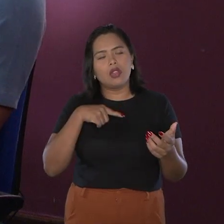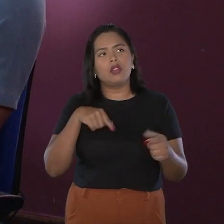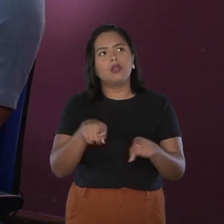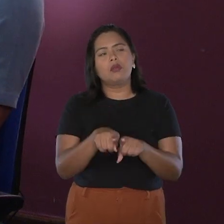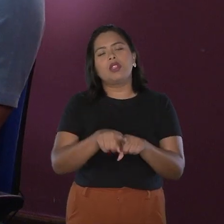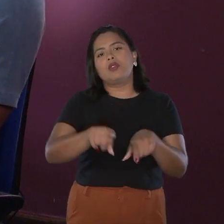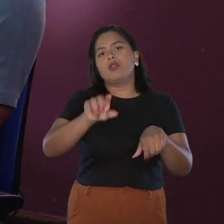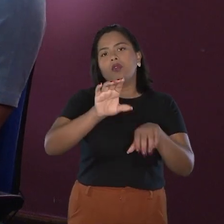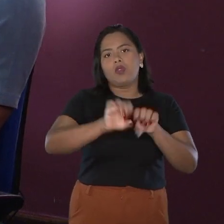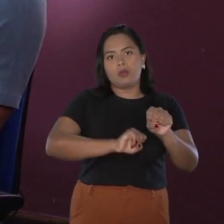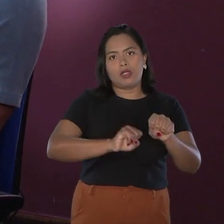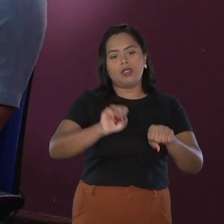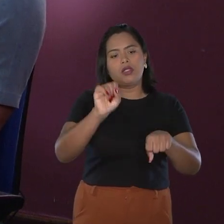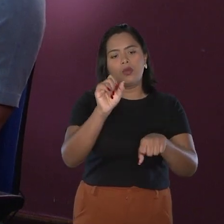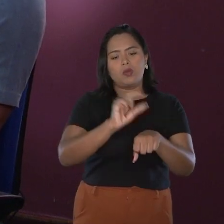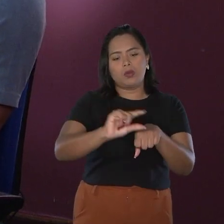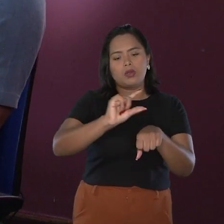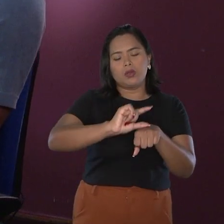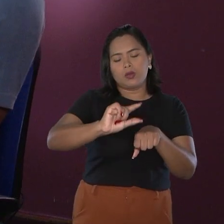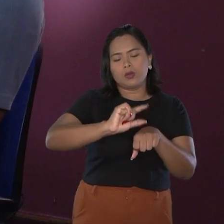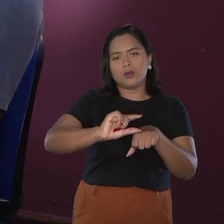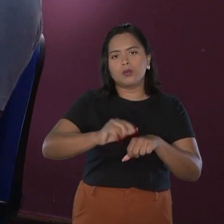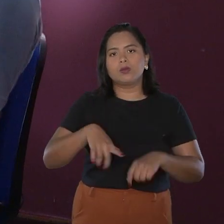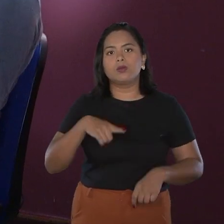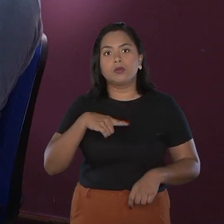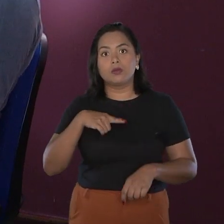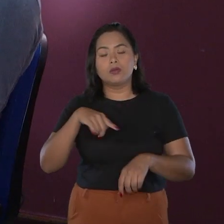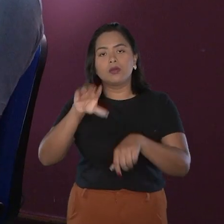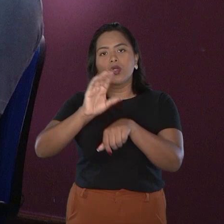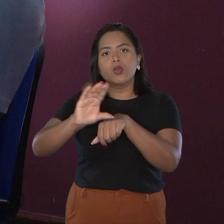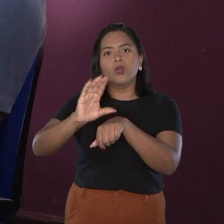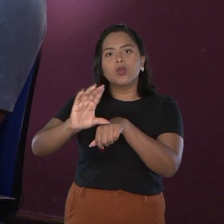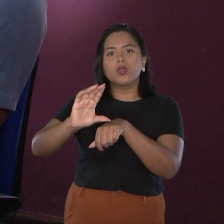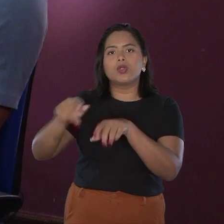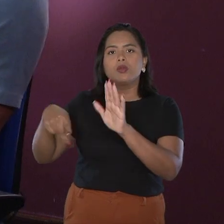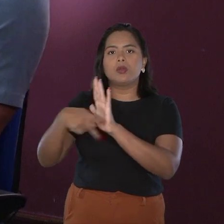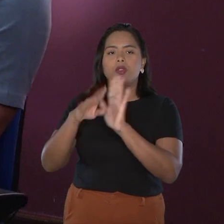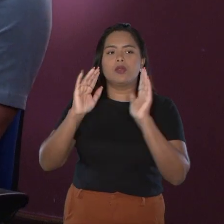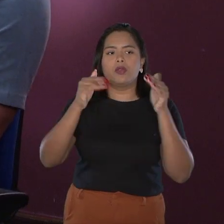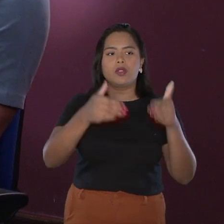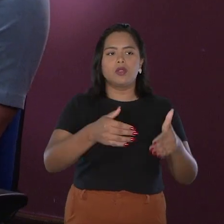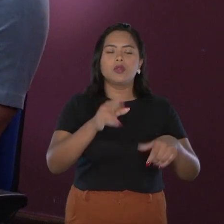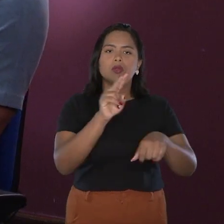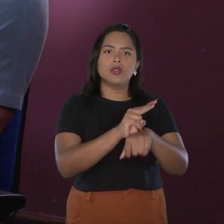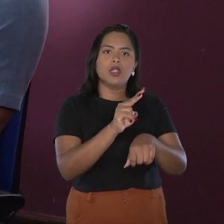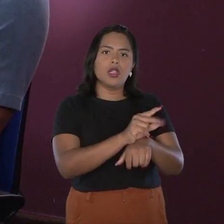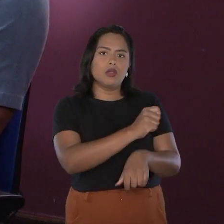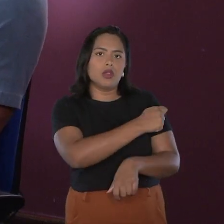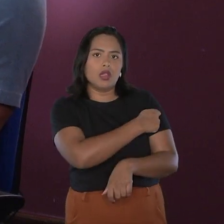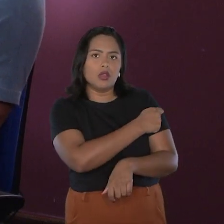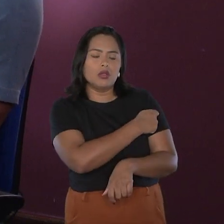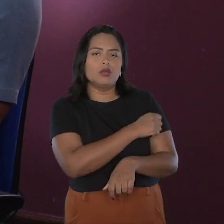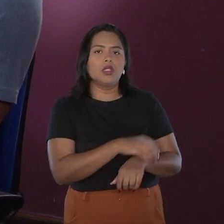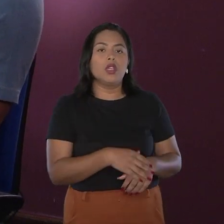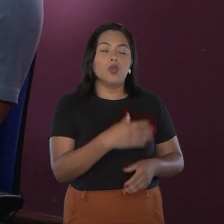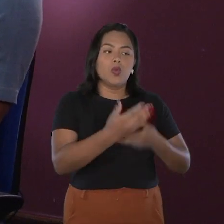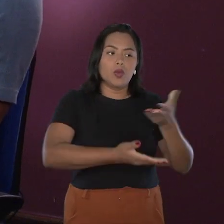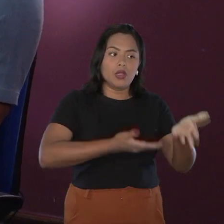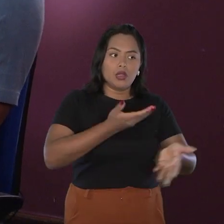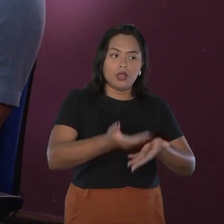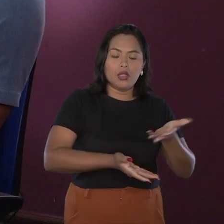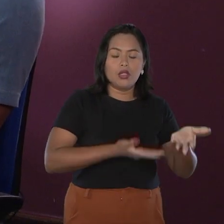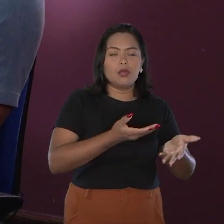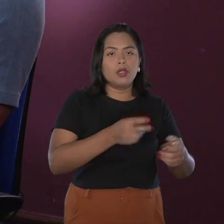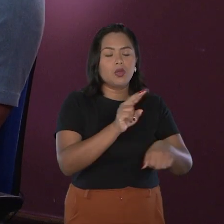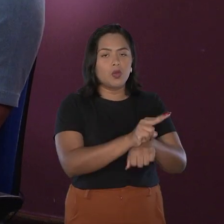dentro desse minicurso né pelo autismo eles vão oferecer um curso para cuidadores para ensino e cuidado e ensino